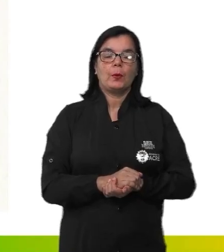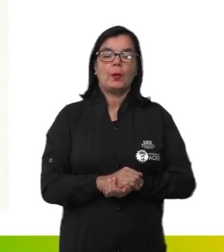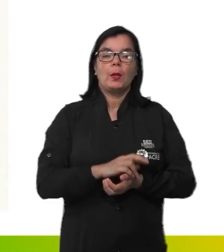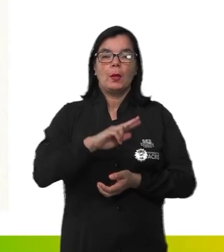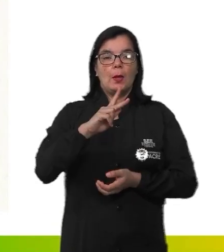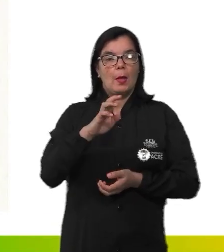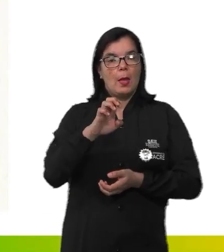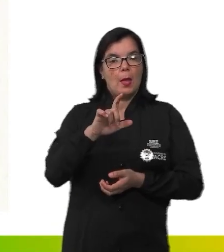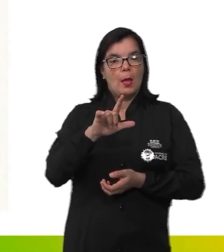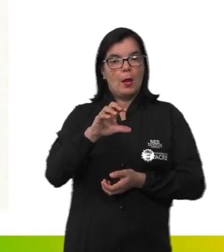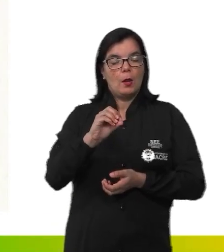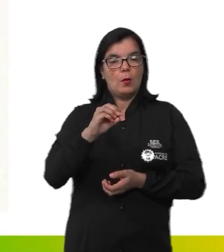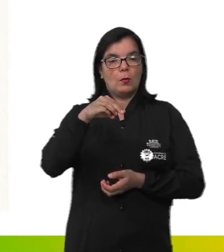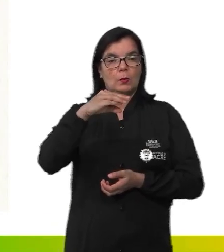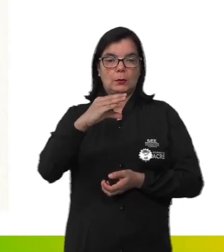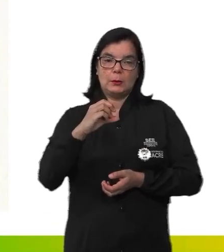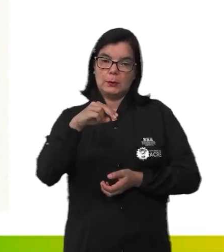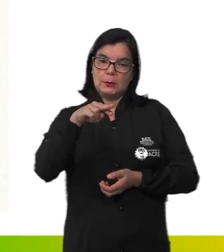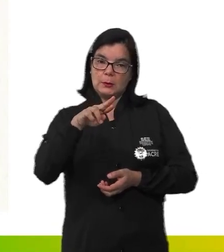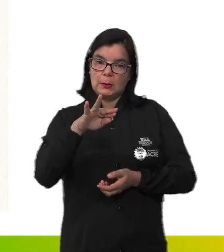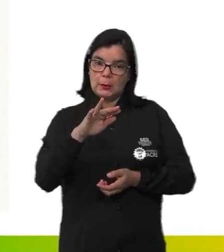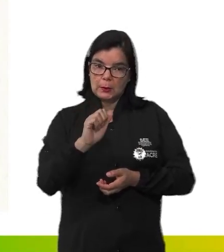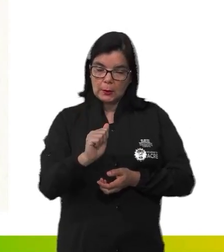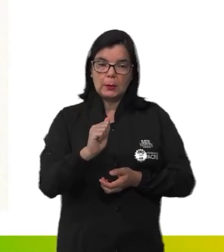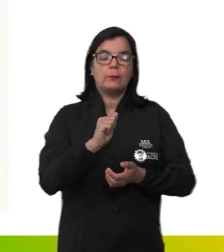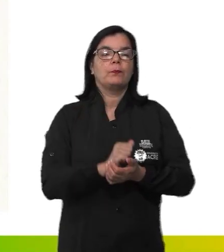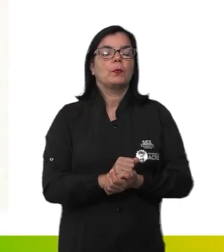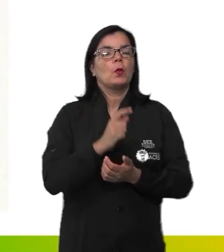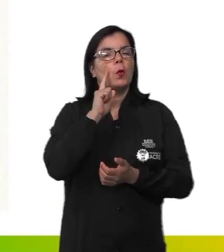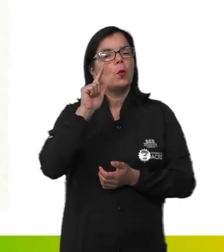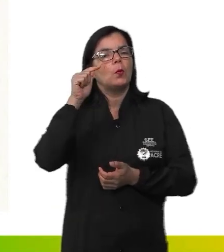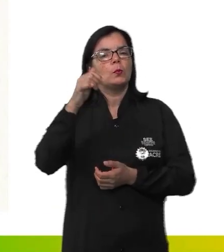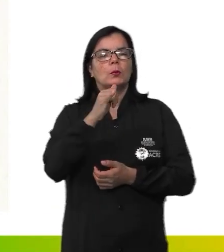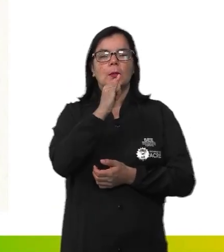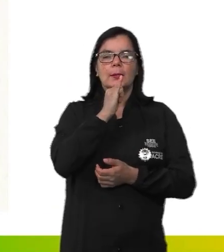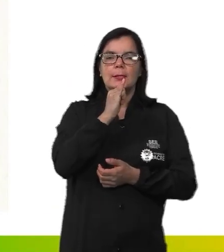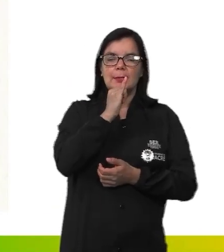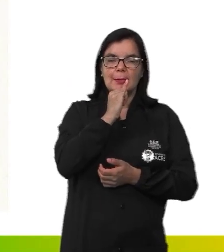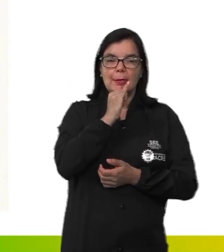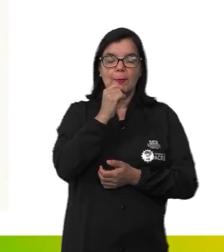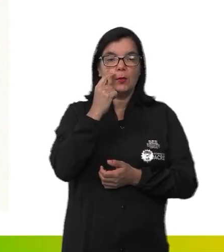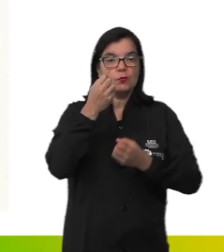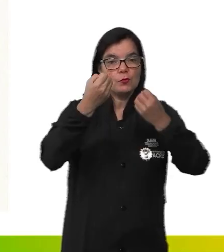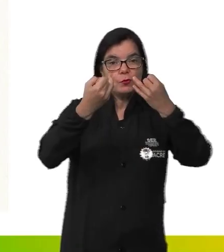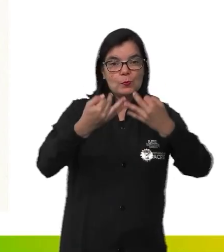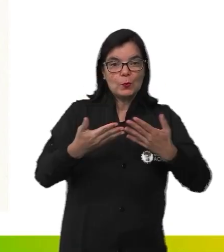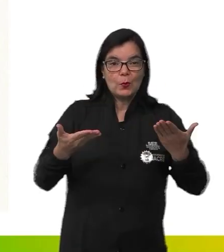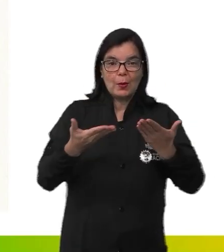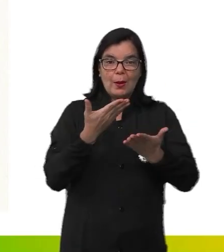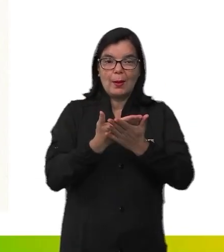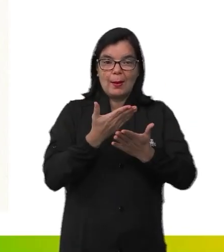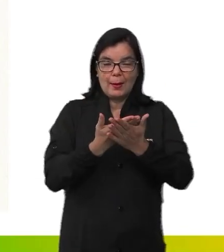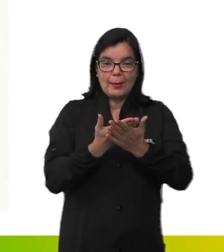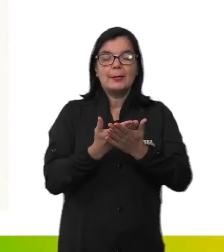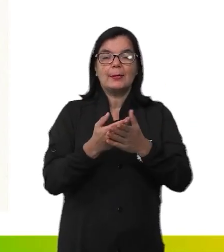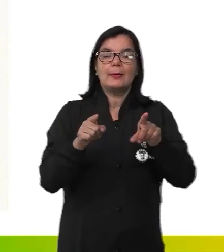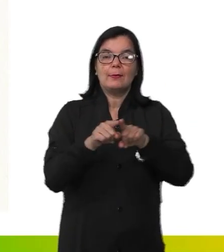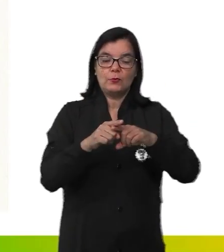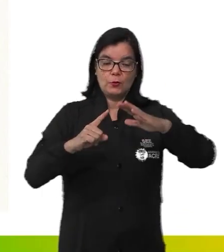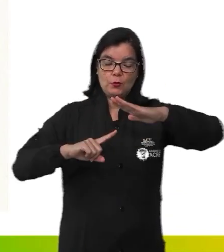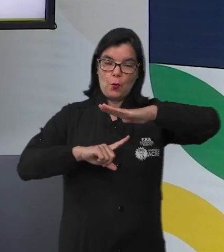e partículas subatômicas. Um outro exemplo que eu posso trazer para vocês, que a gente comentou aqui na aula, a